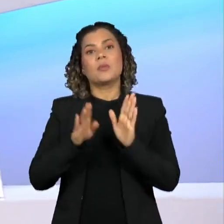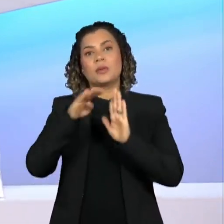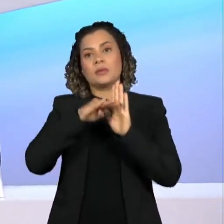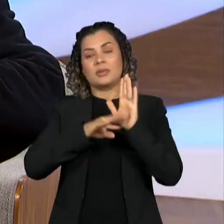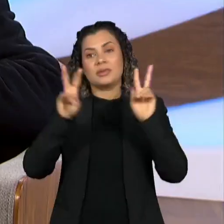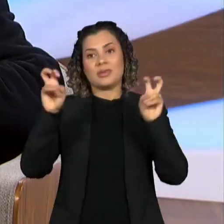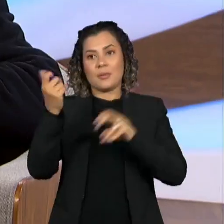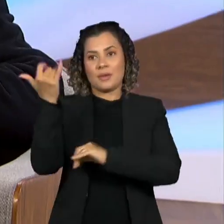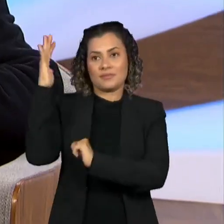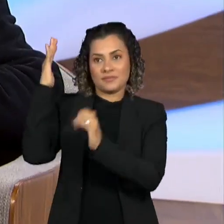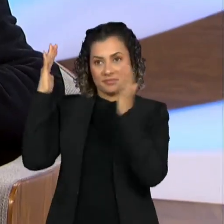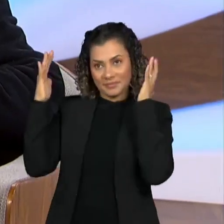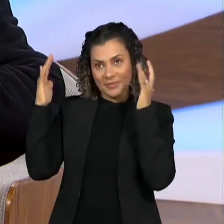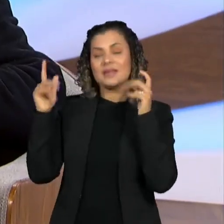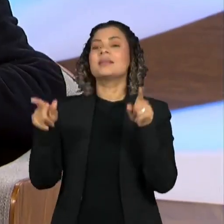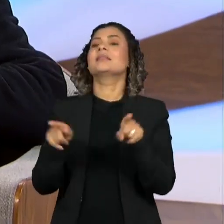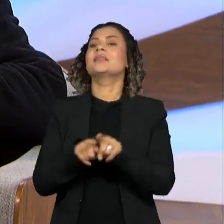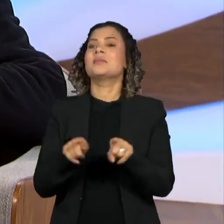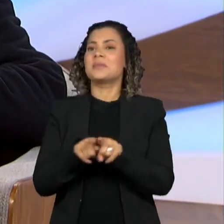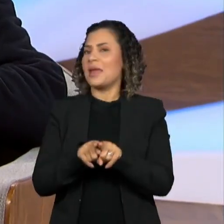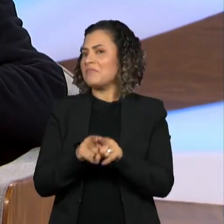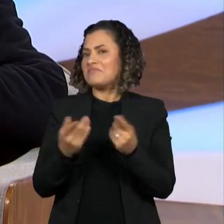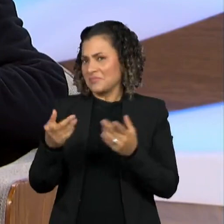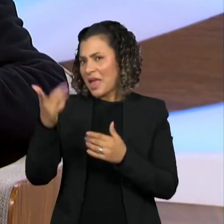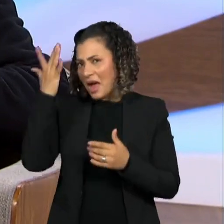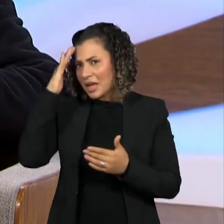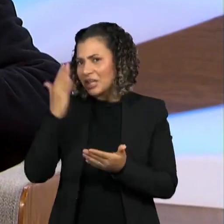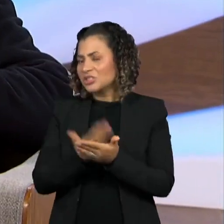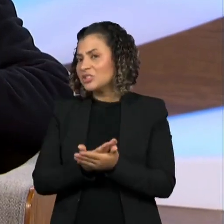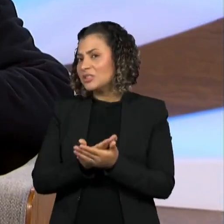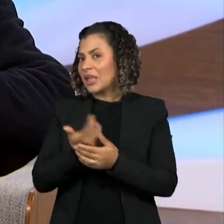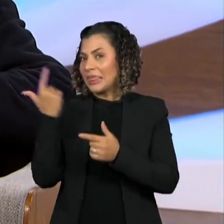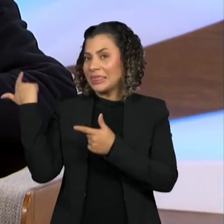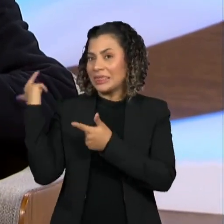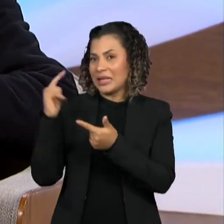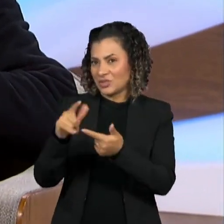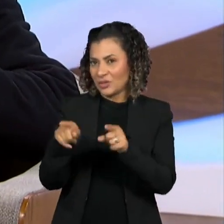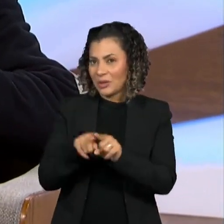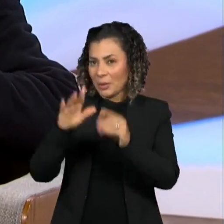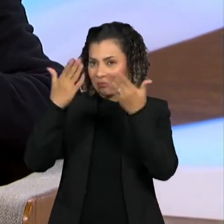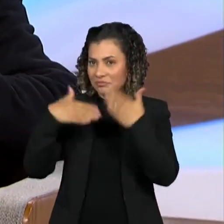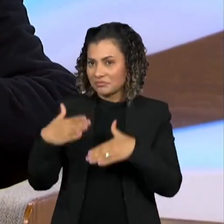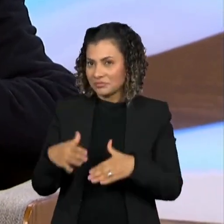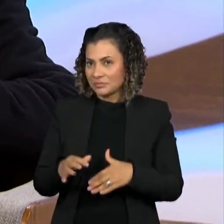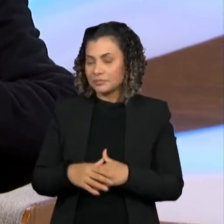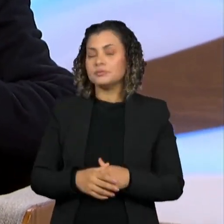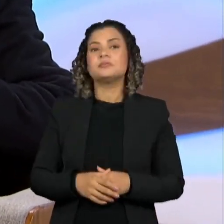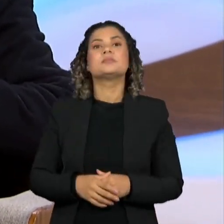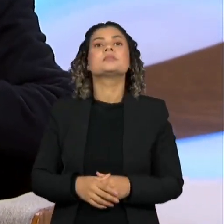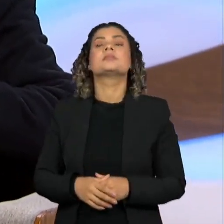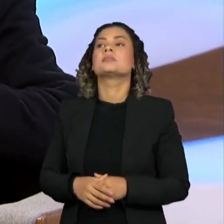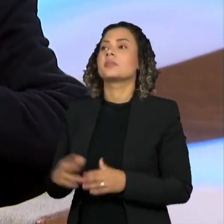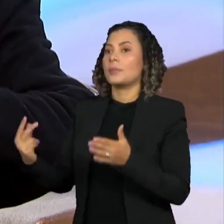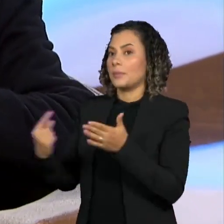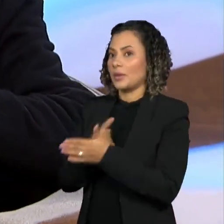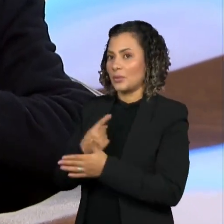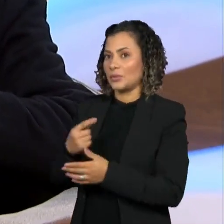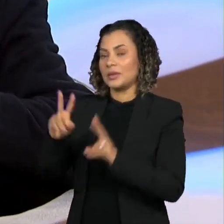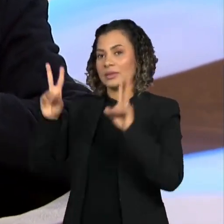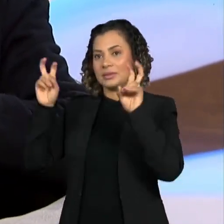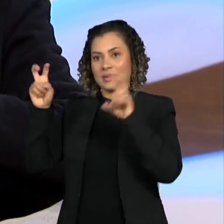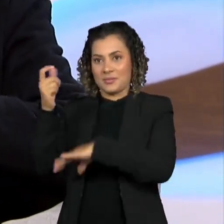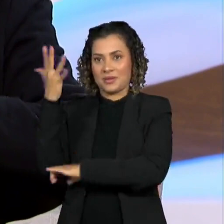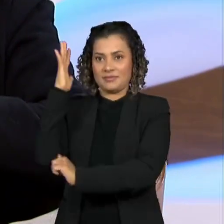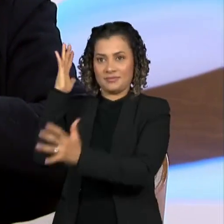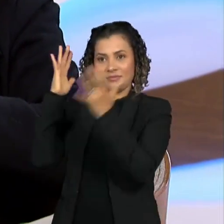costume vamos dividir não é a pergunta e a resposta também eu acho que na pauta verde